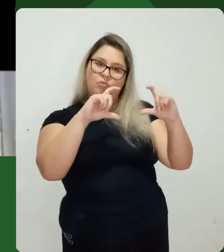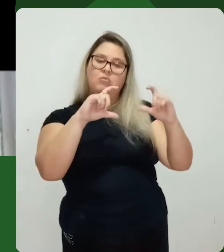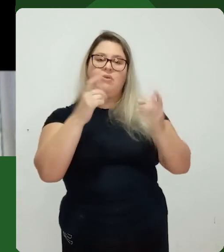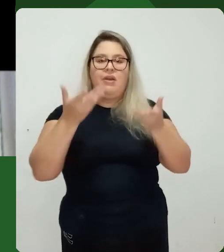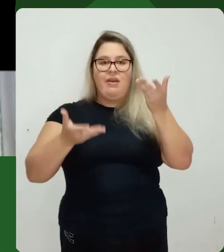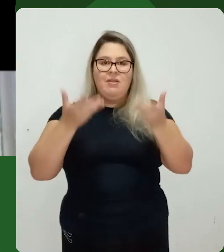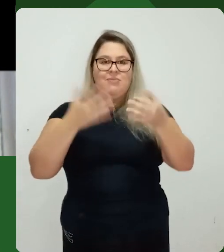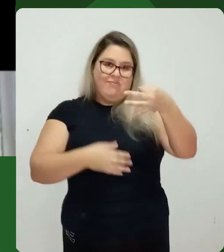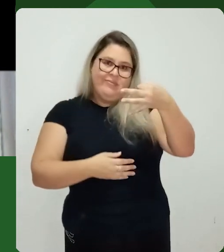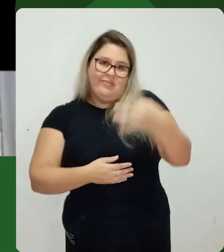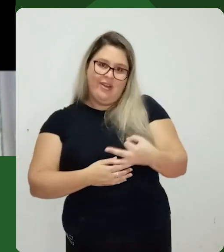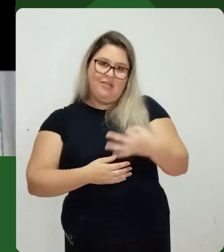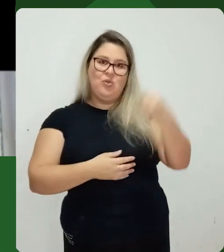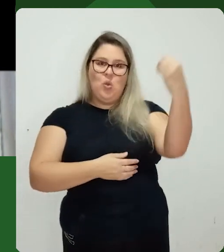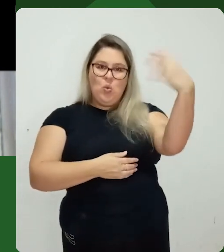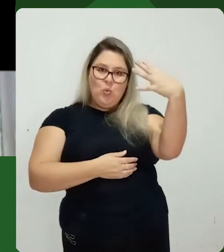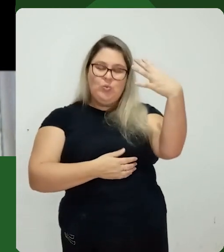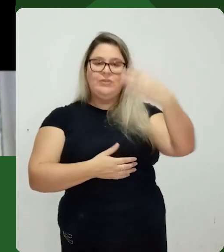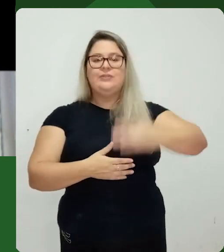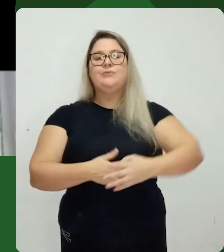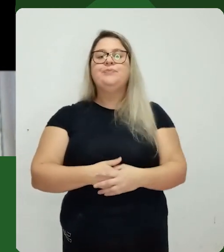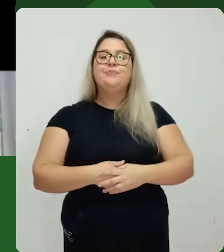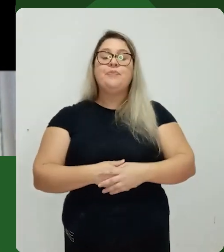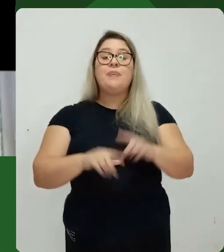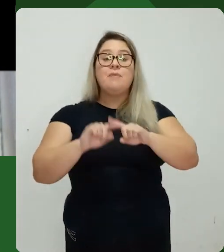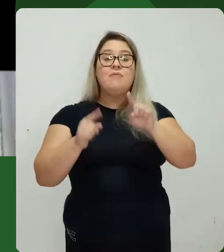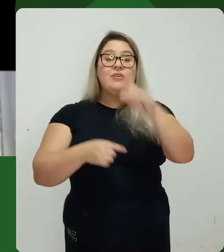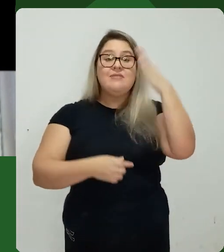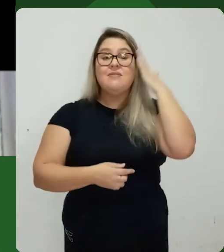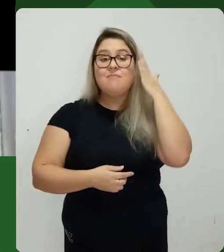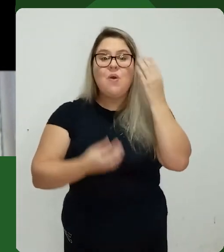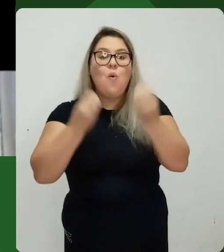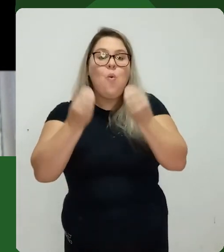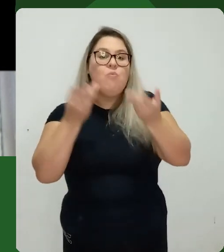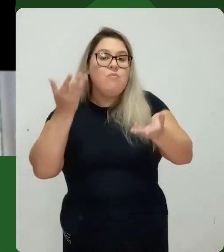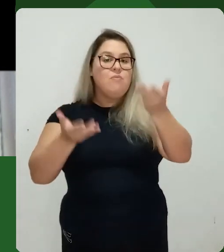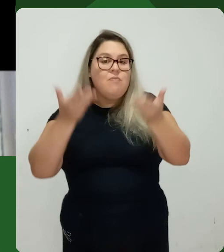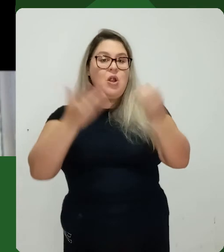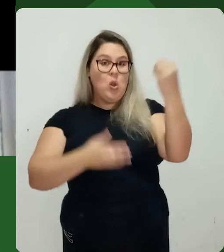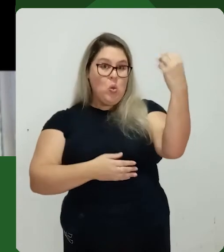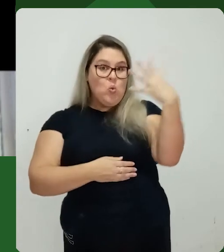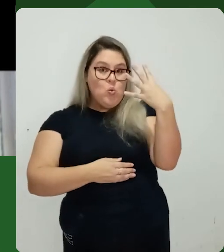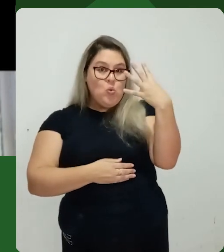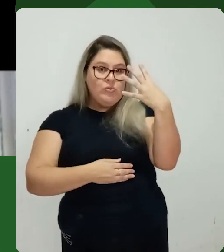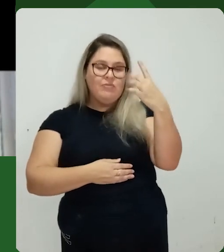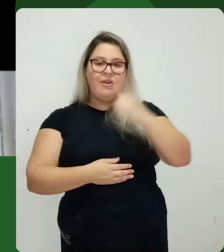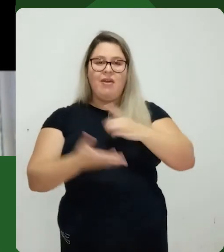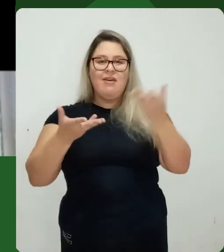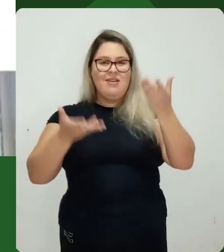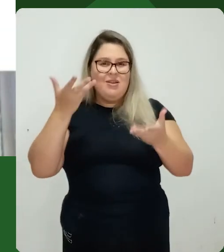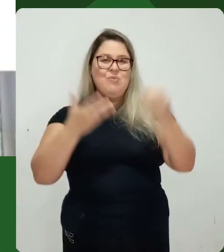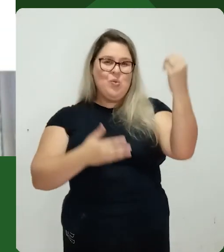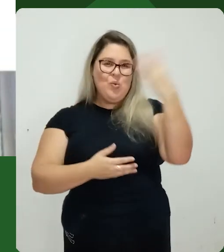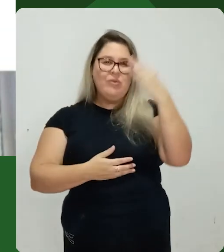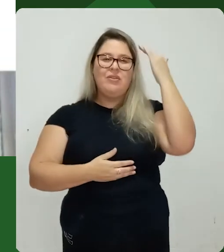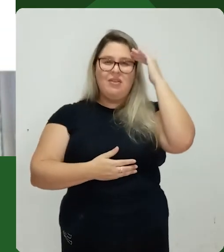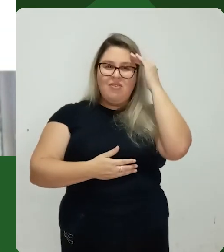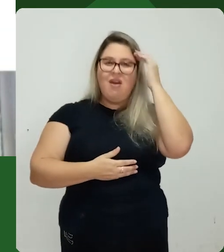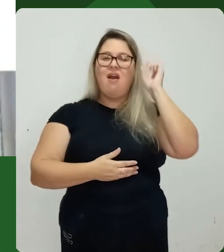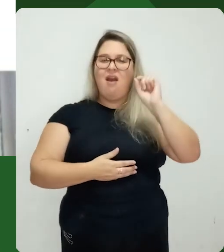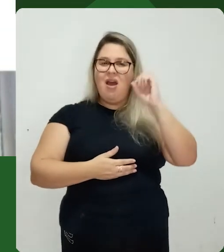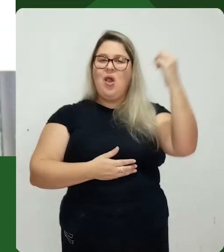possível usar só esse ajuste de diafragma e de obturador para você fazer a sua fotografia, para fazer um equilíbrio correto de